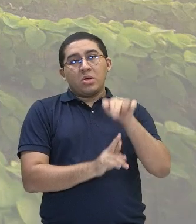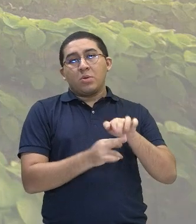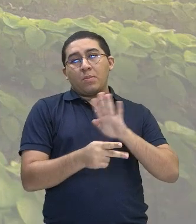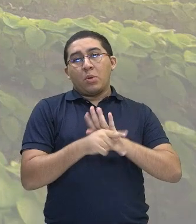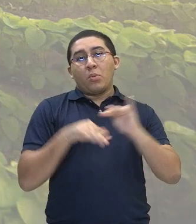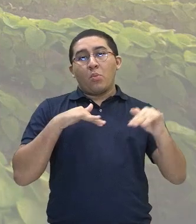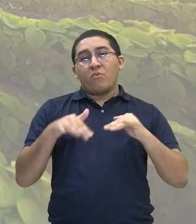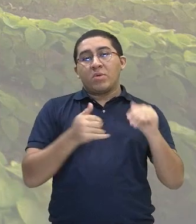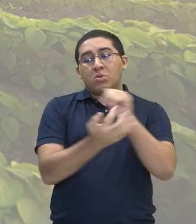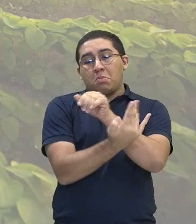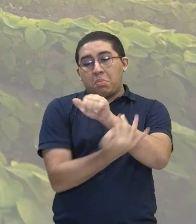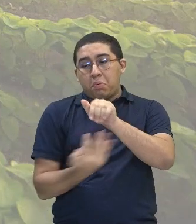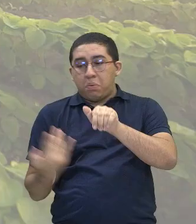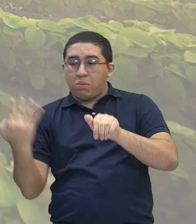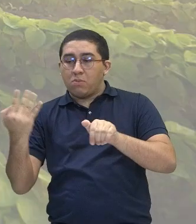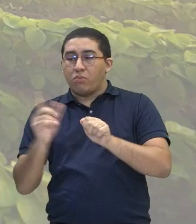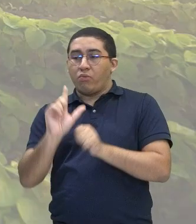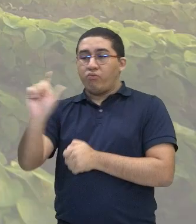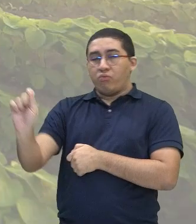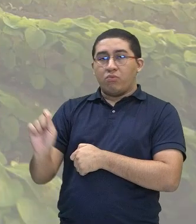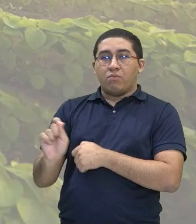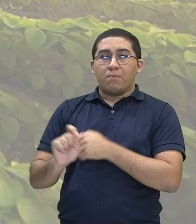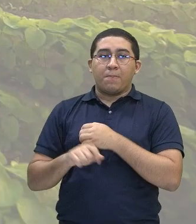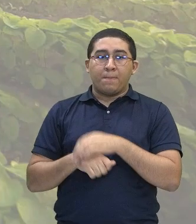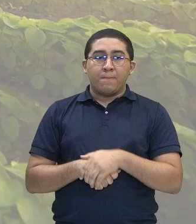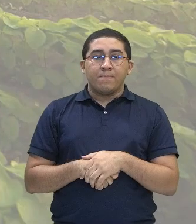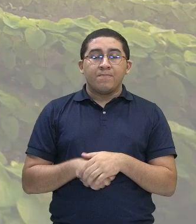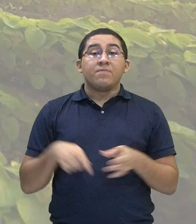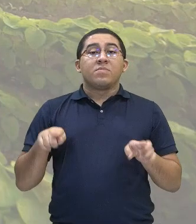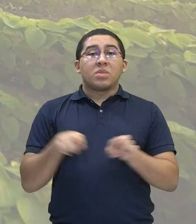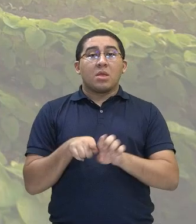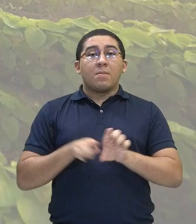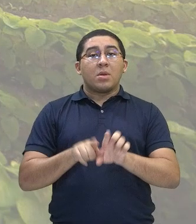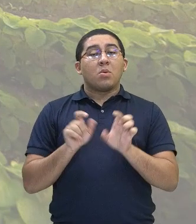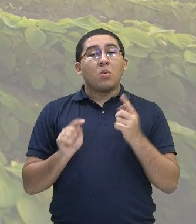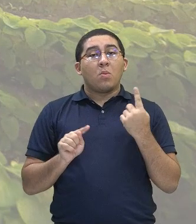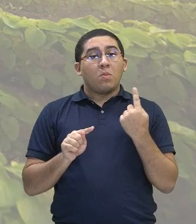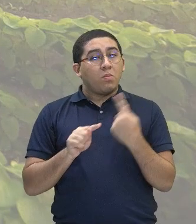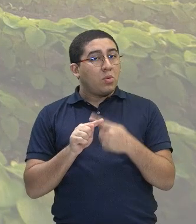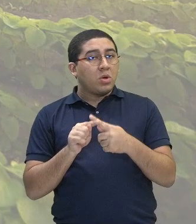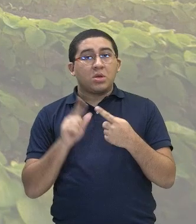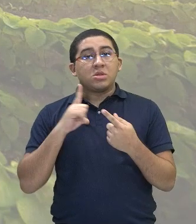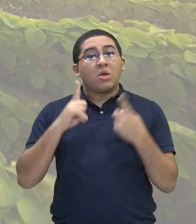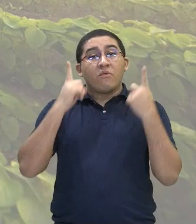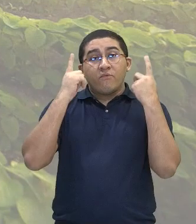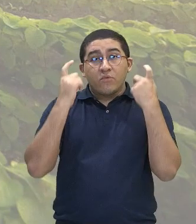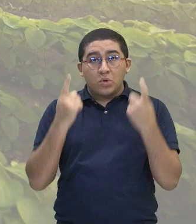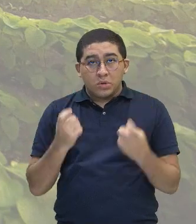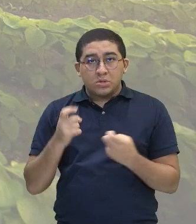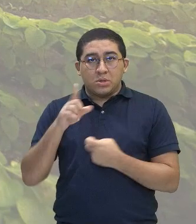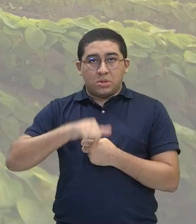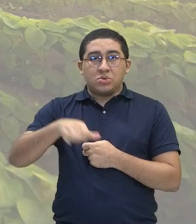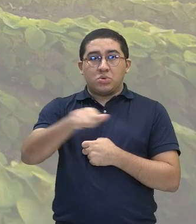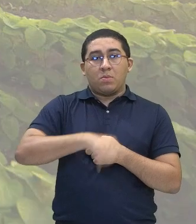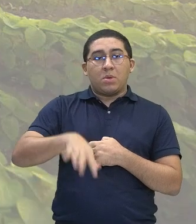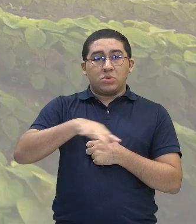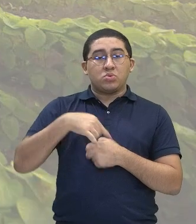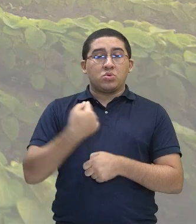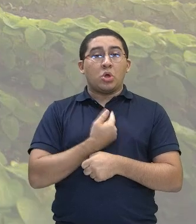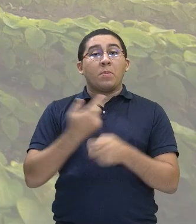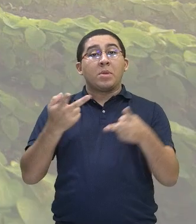deslocamentos populacionais. Isso, e além disso, ela causa violência nessa região. A gente observa vários